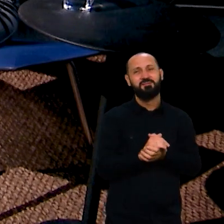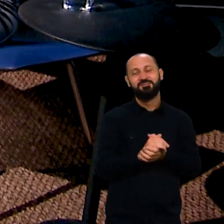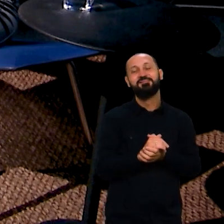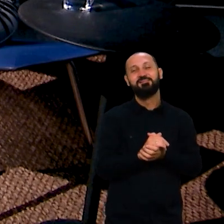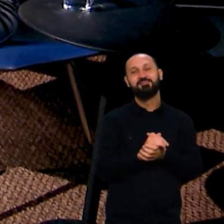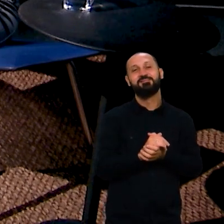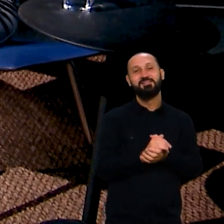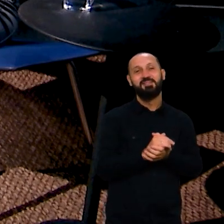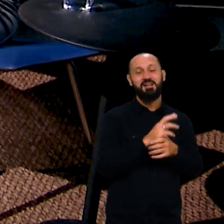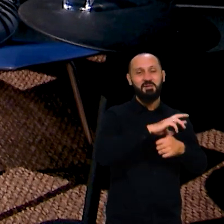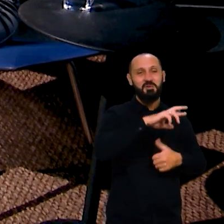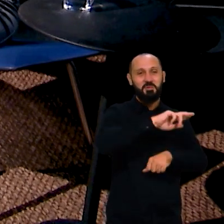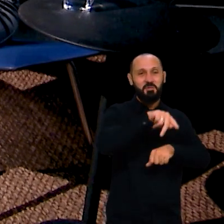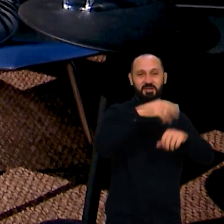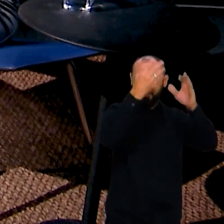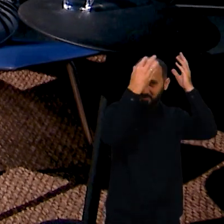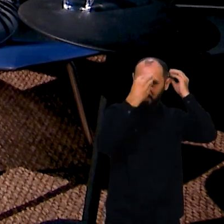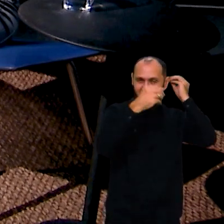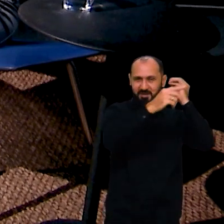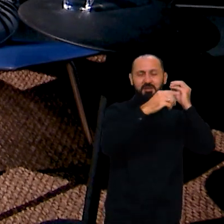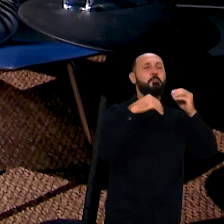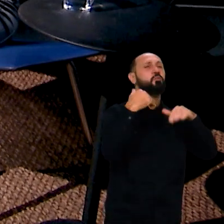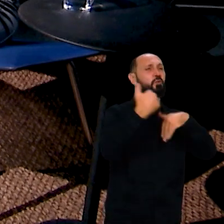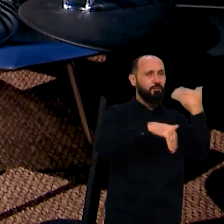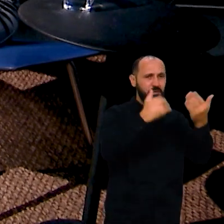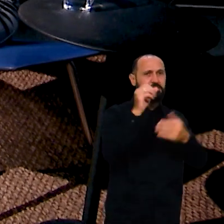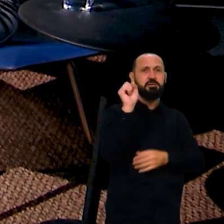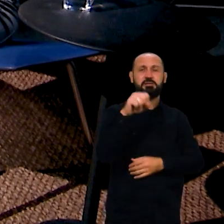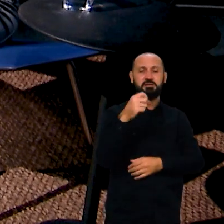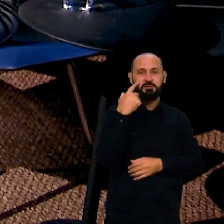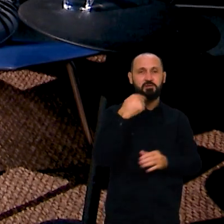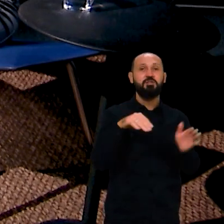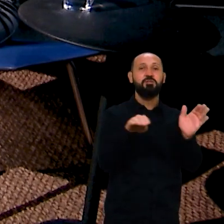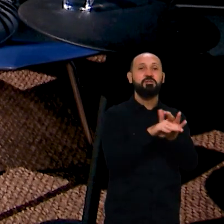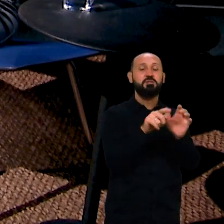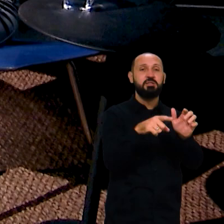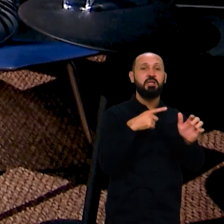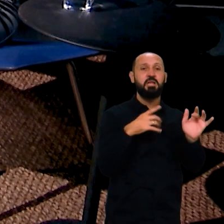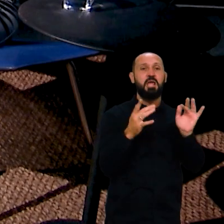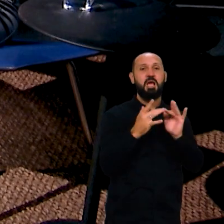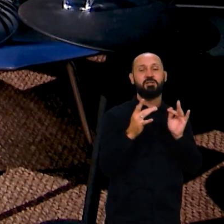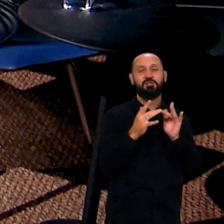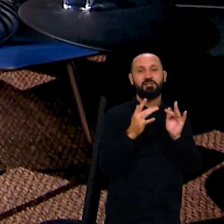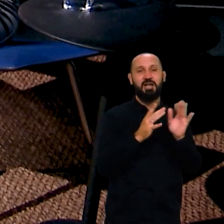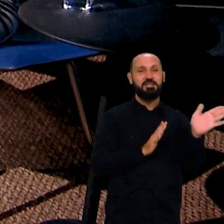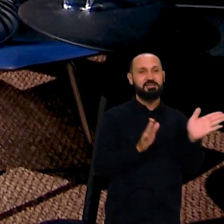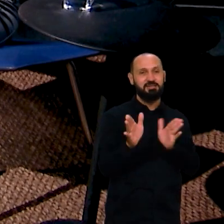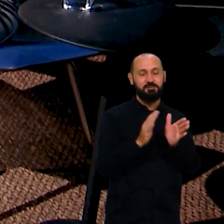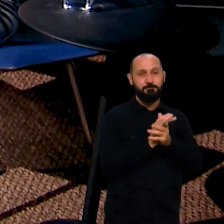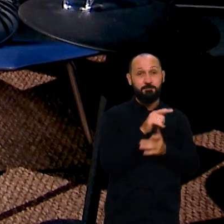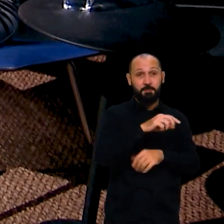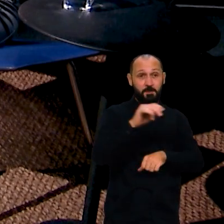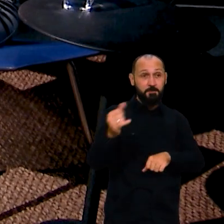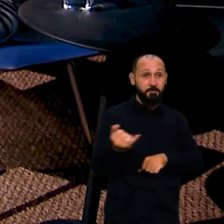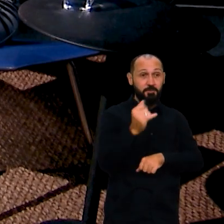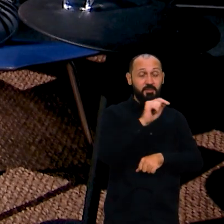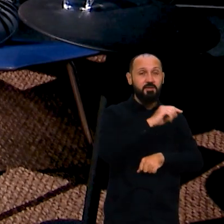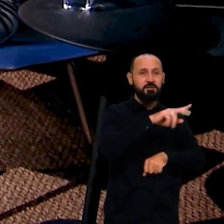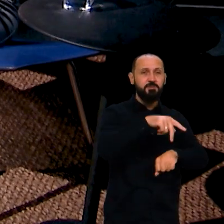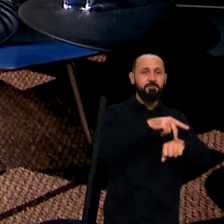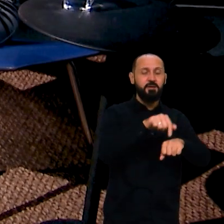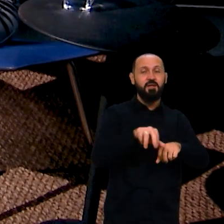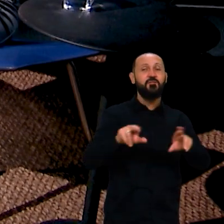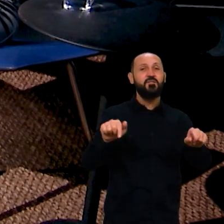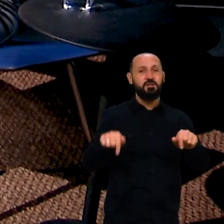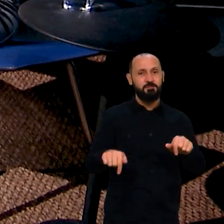e dentro da Holanda, um país, assim, muito avançado, que você chega e você tem o acesso. Principalmente, uma coisa importante desse país, que